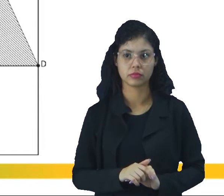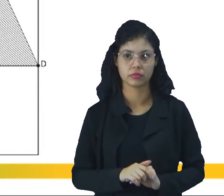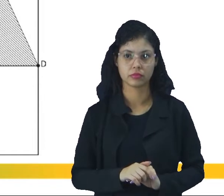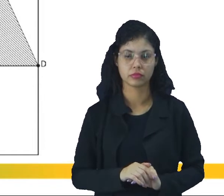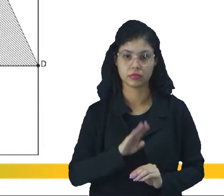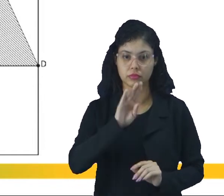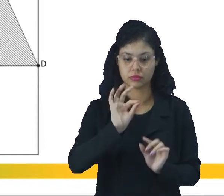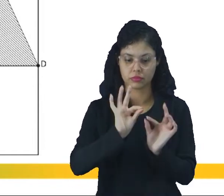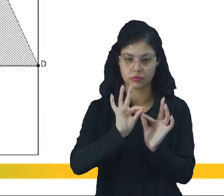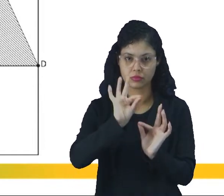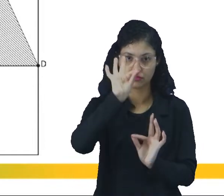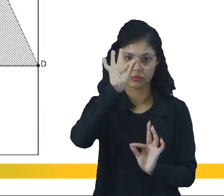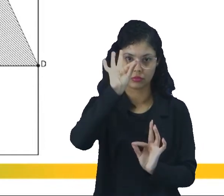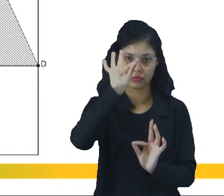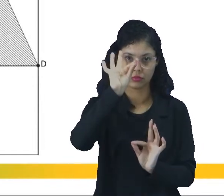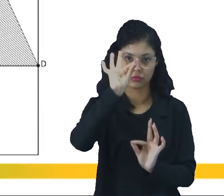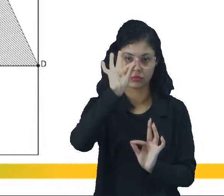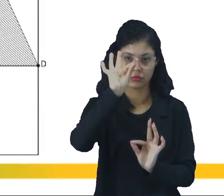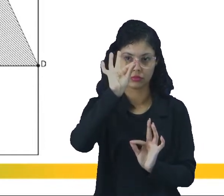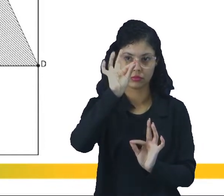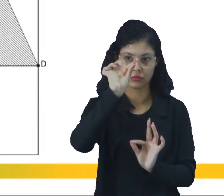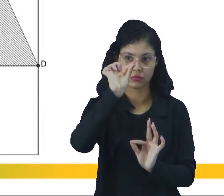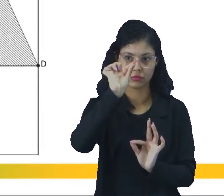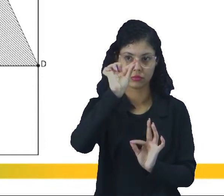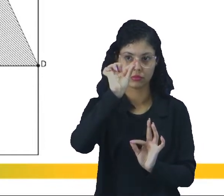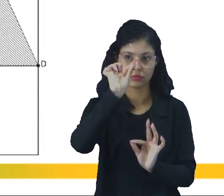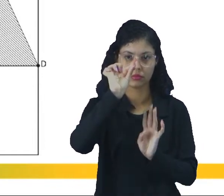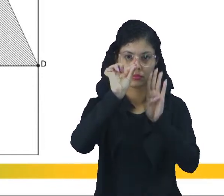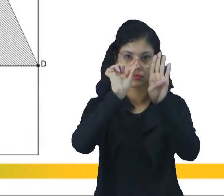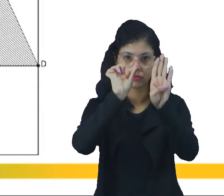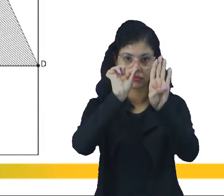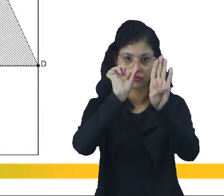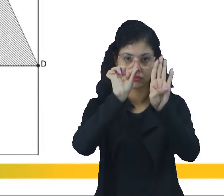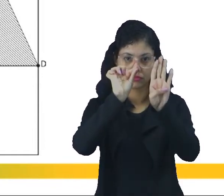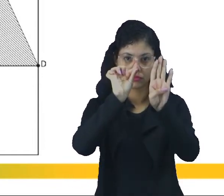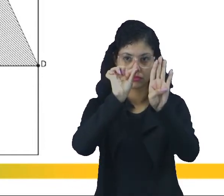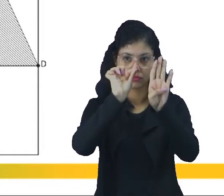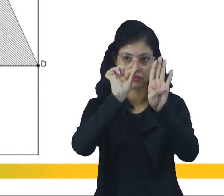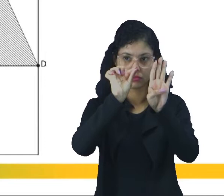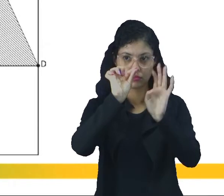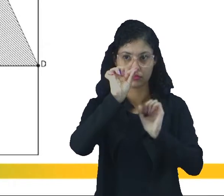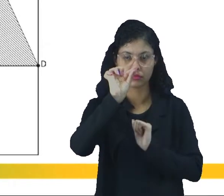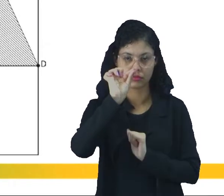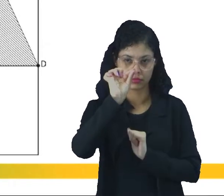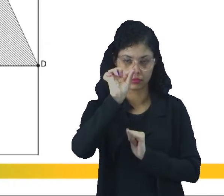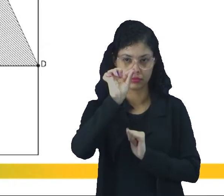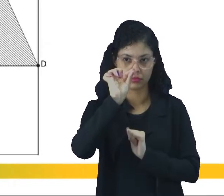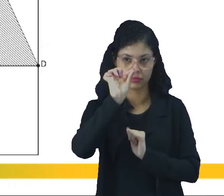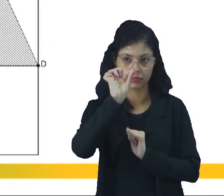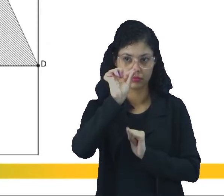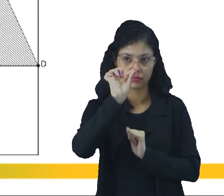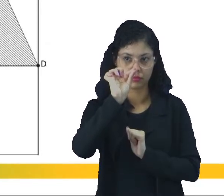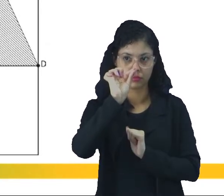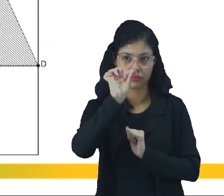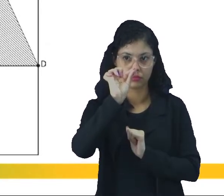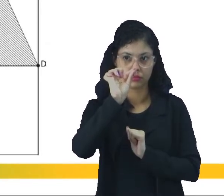B é o ponto médio, quer dizer que ele está na metade, tá, da distância que separa A até o E. Ele está na metade.